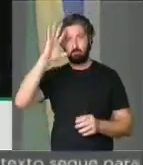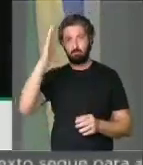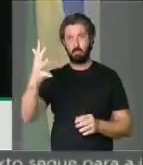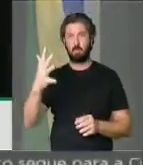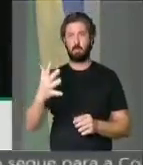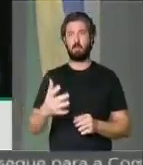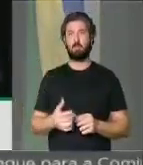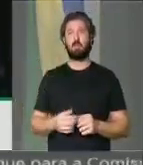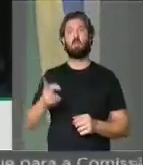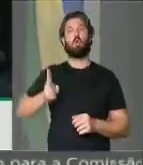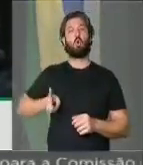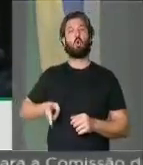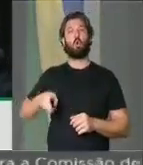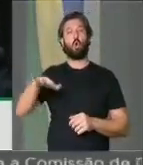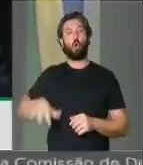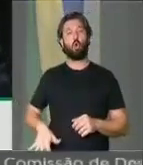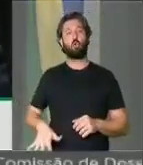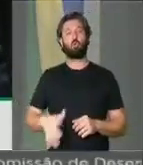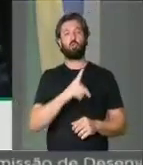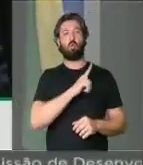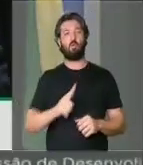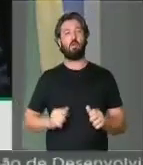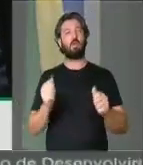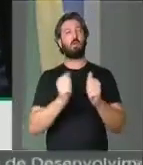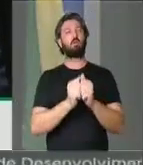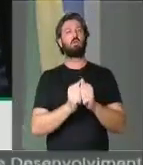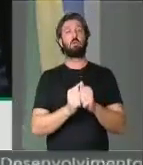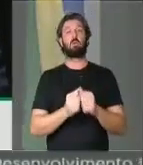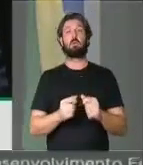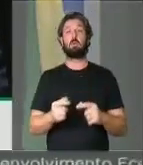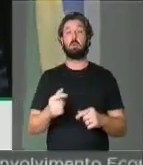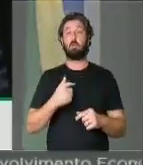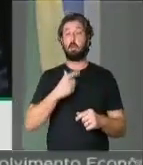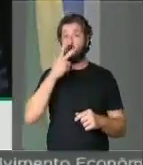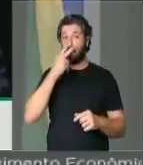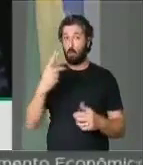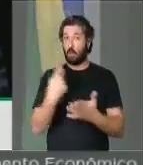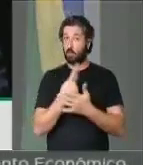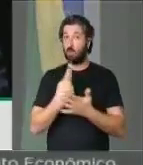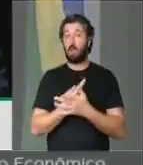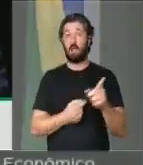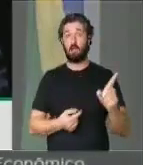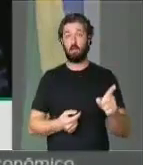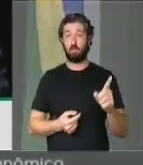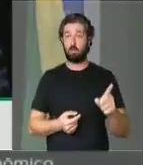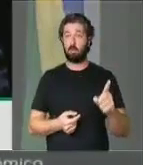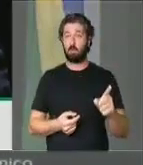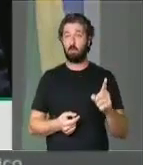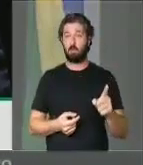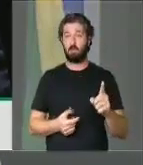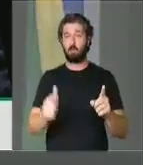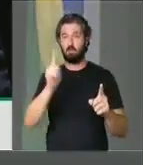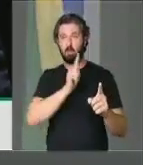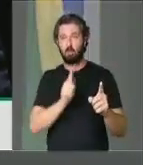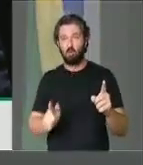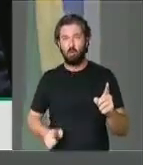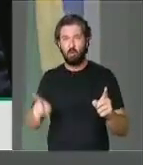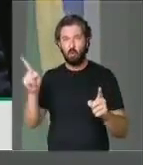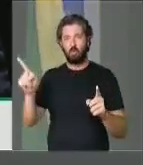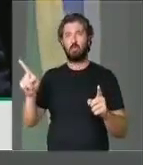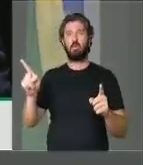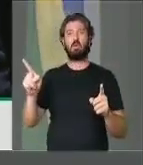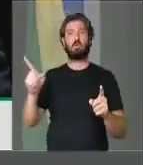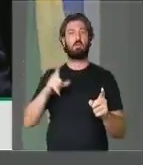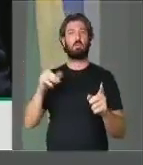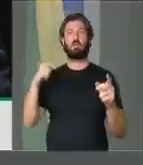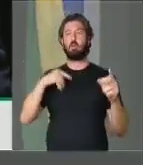decidiu pela permanência do governo, o que eu acho ser posição equivocada. O governo está